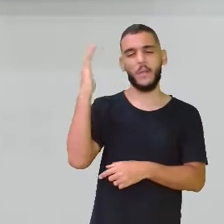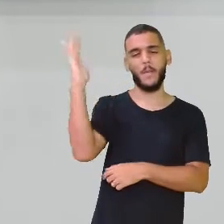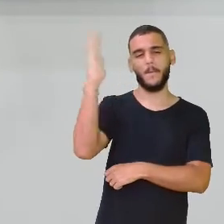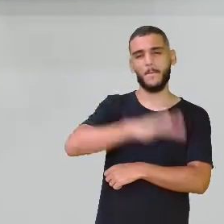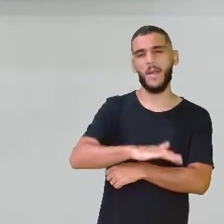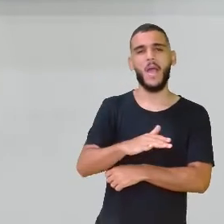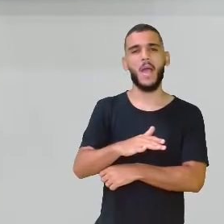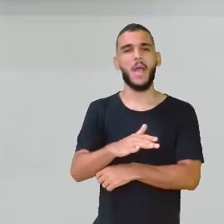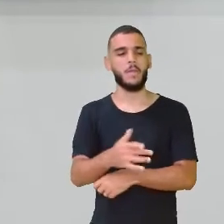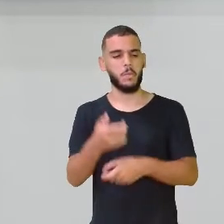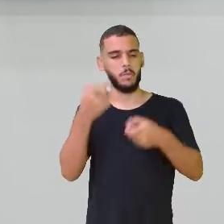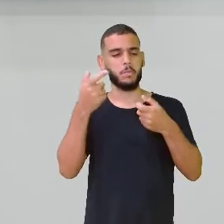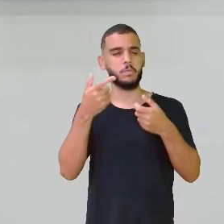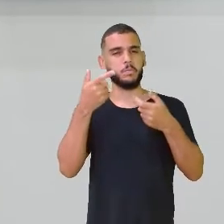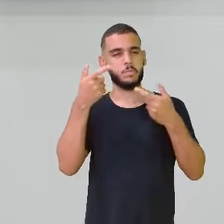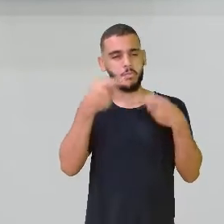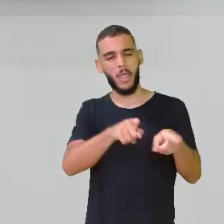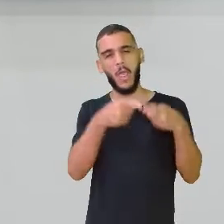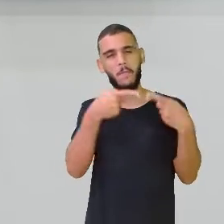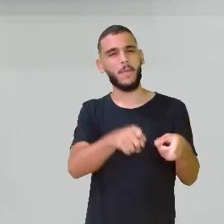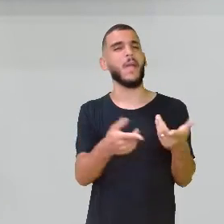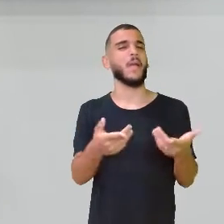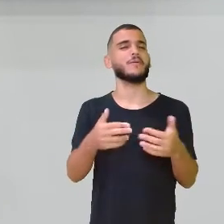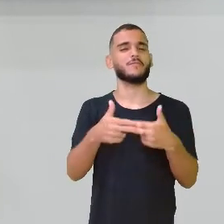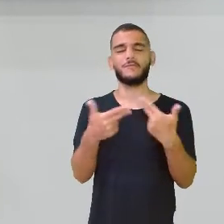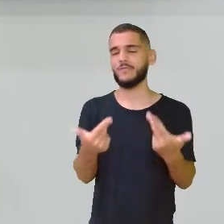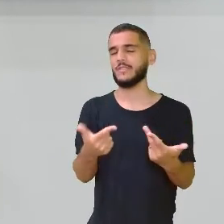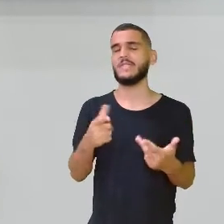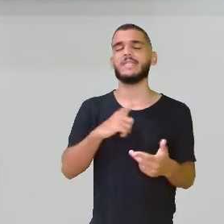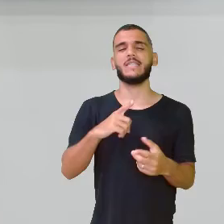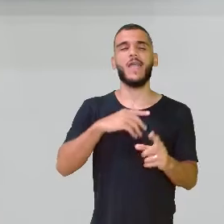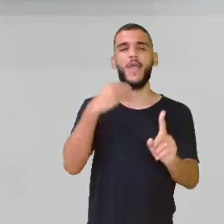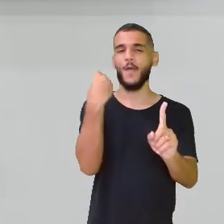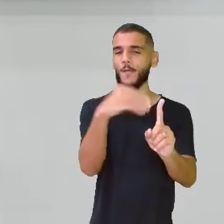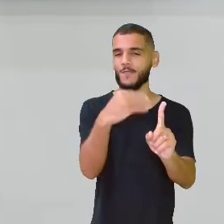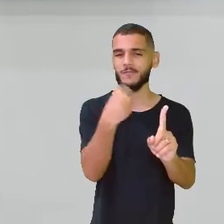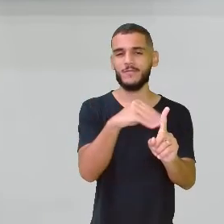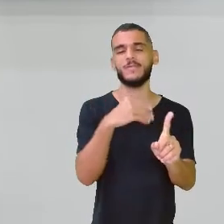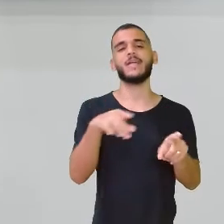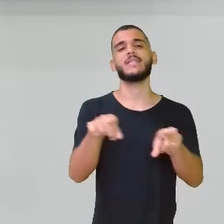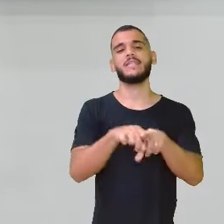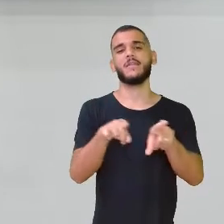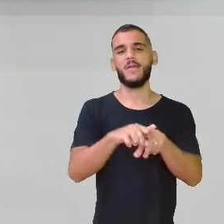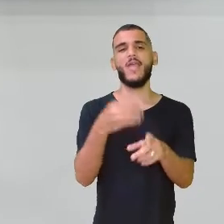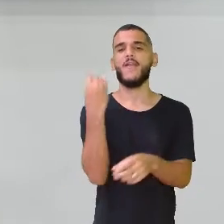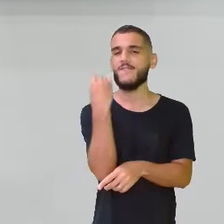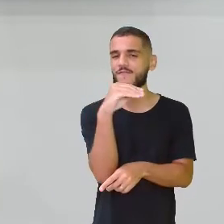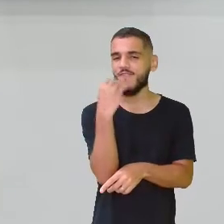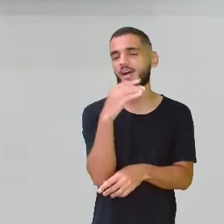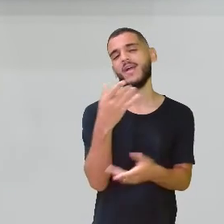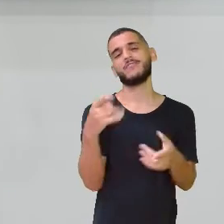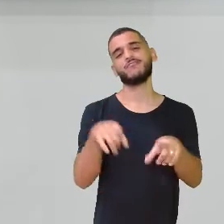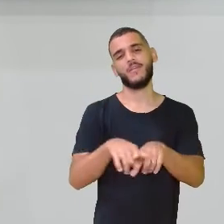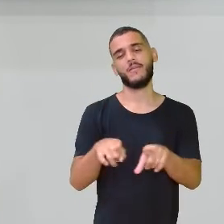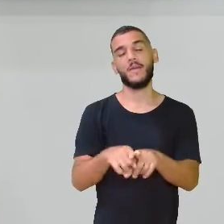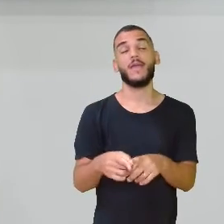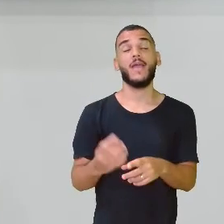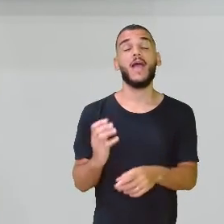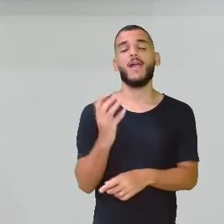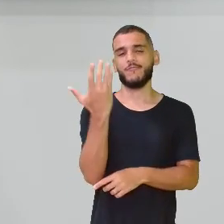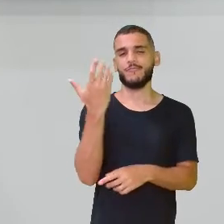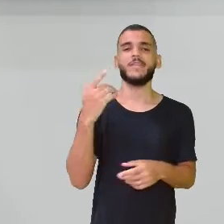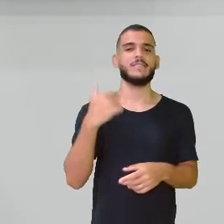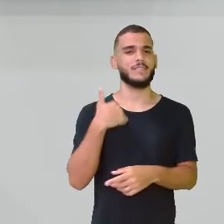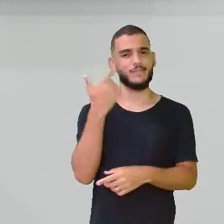Porque a gente sabe das vulnerabilidades, da fragilidade. Chega um momento da vida que isso acontece, essas